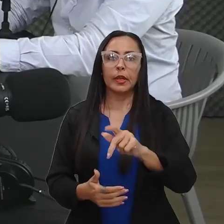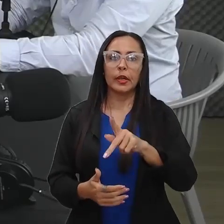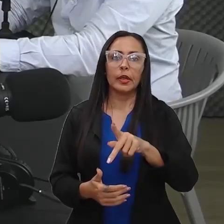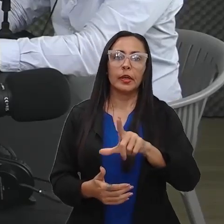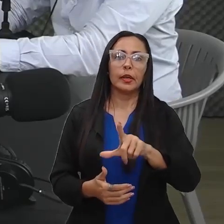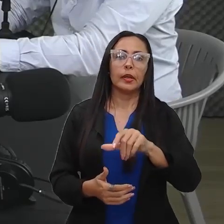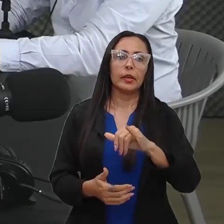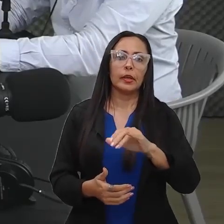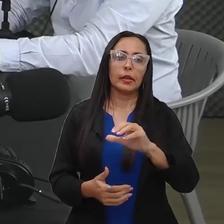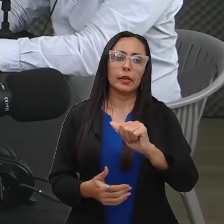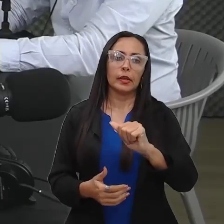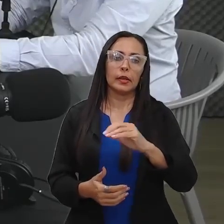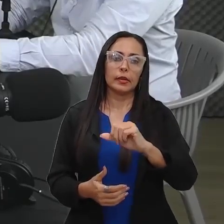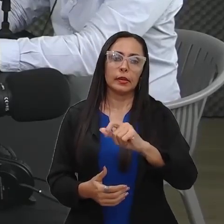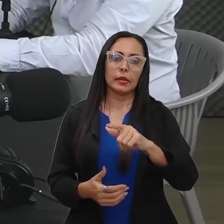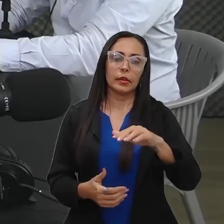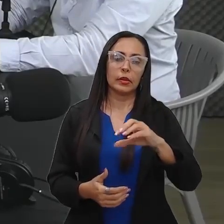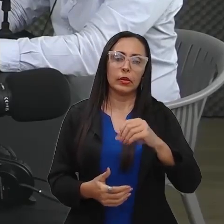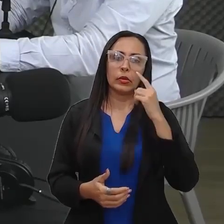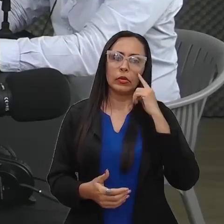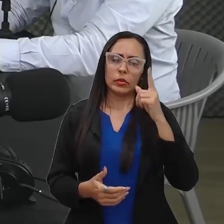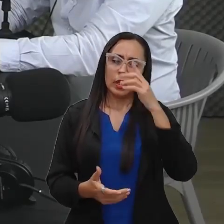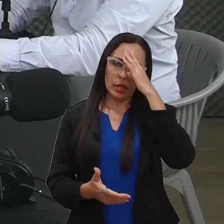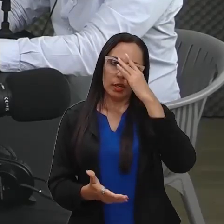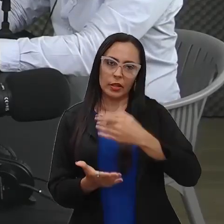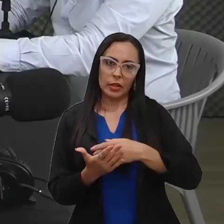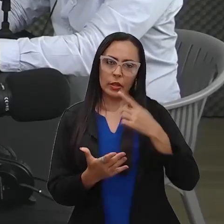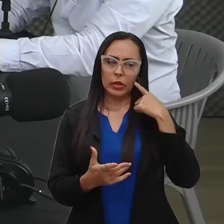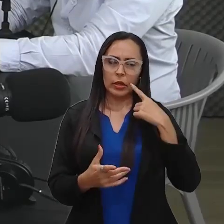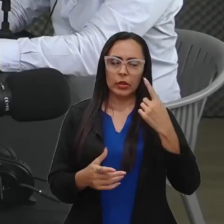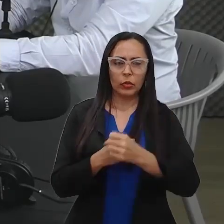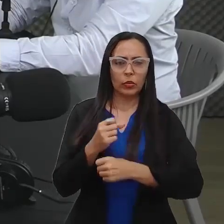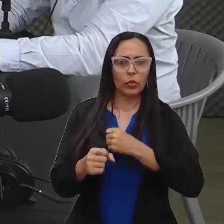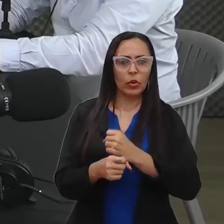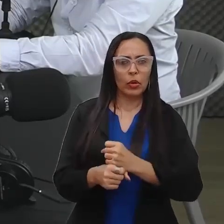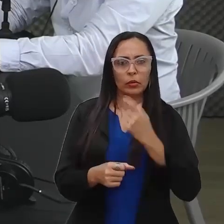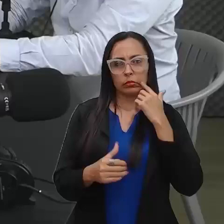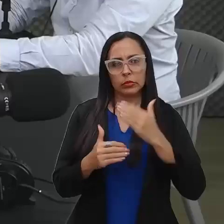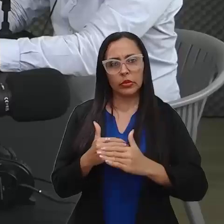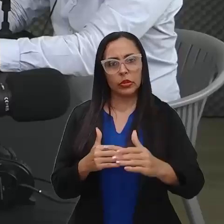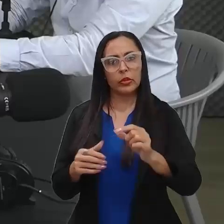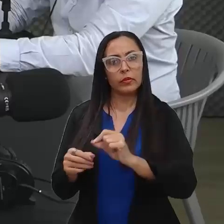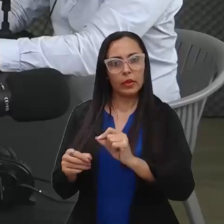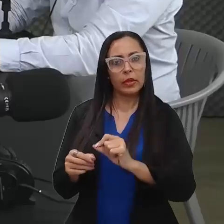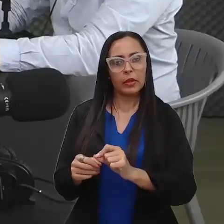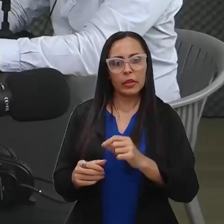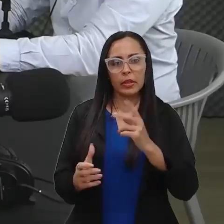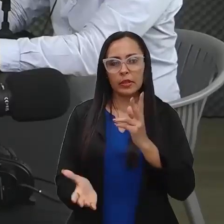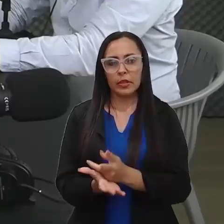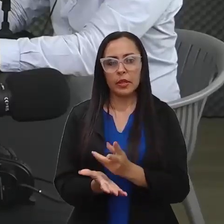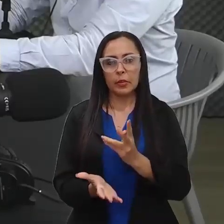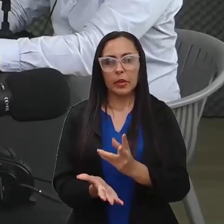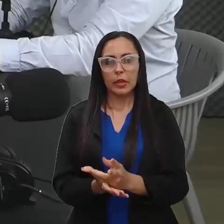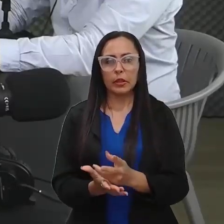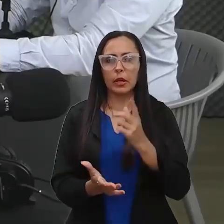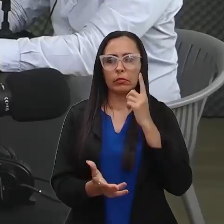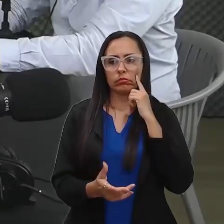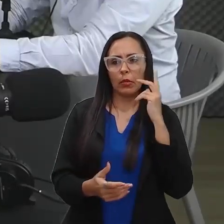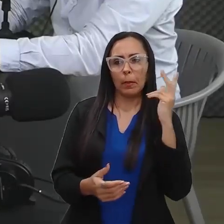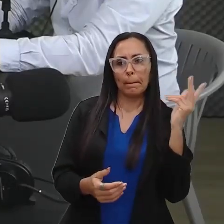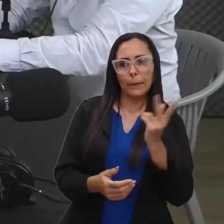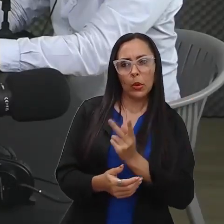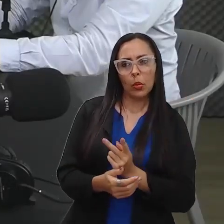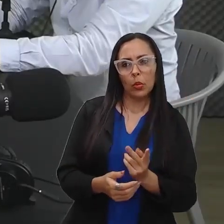vocês acreditam que todo ano, quando a gente faz esse processo, sempre há uma procura